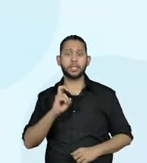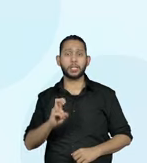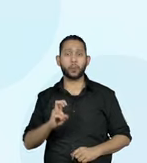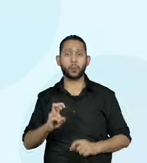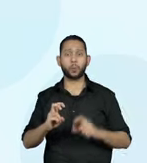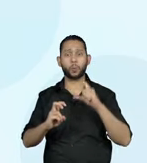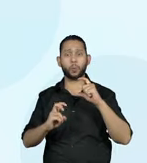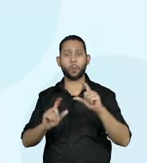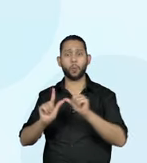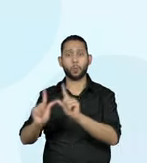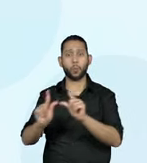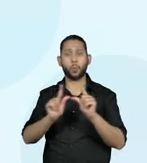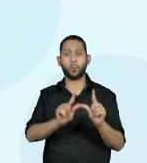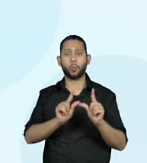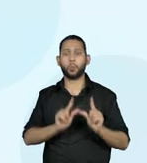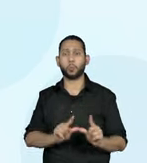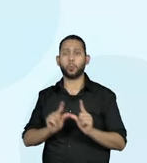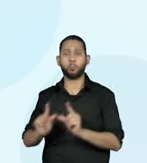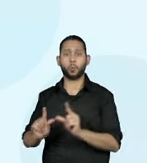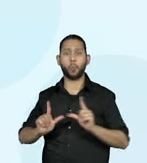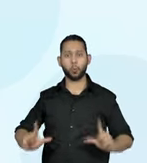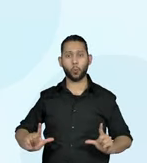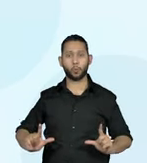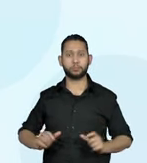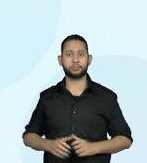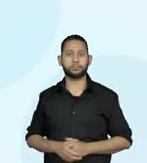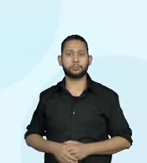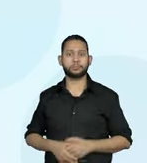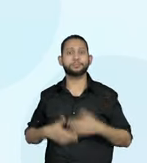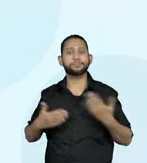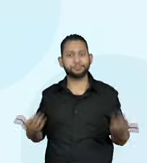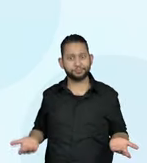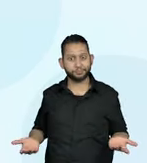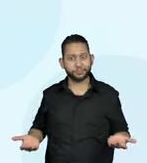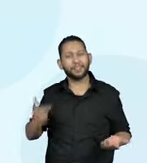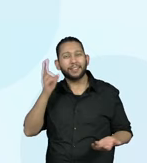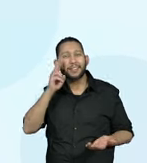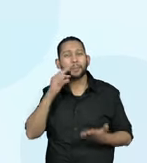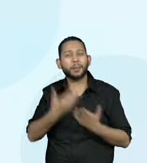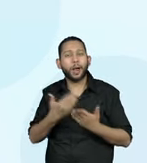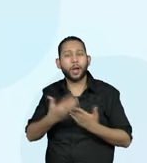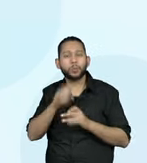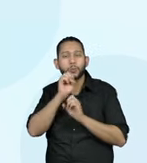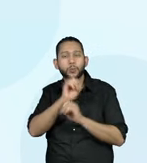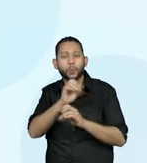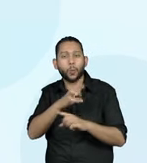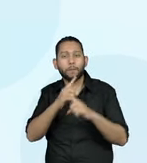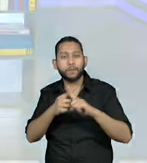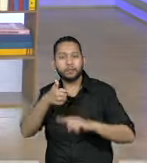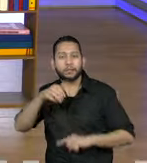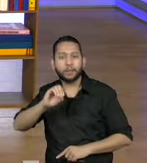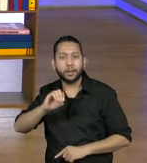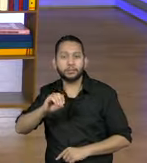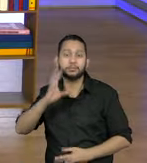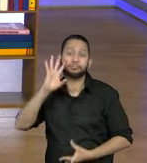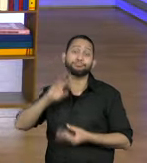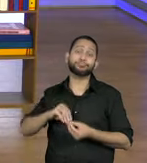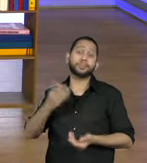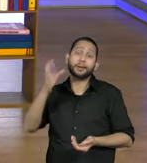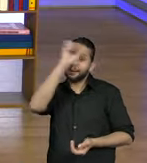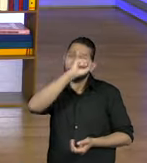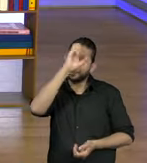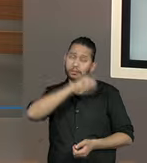5 quadrinhos. Lá naquela nossa aula de multiplicação por 10, nós compreendemos e entendemos que a